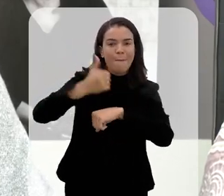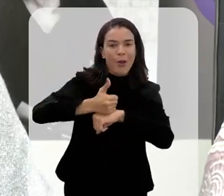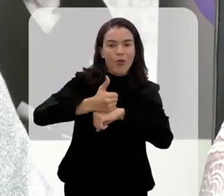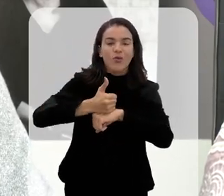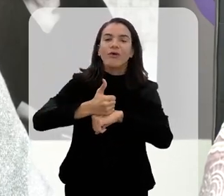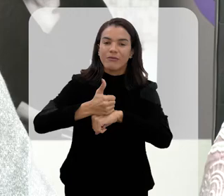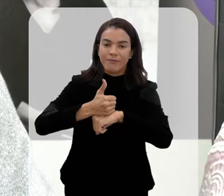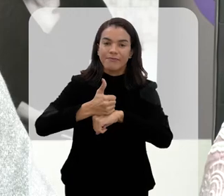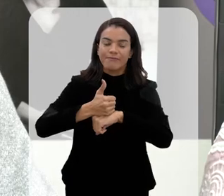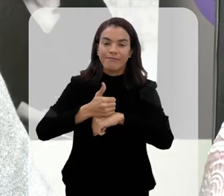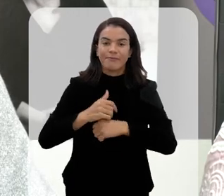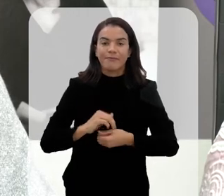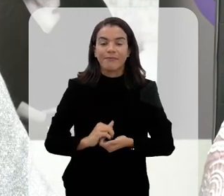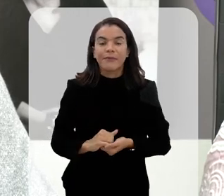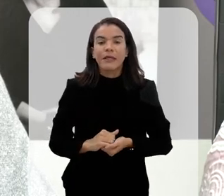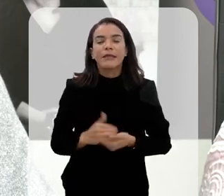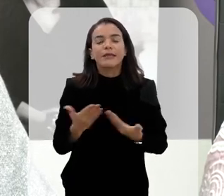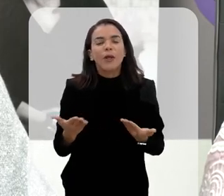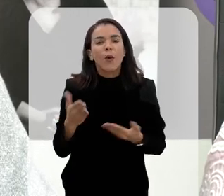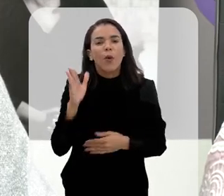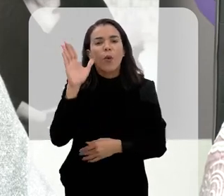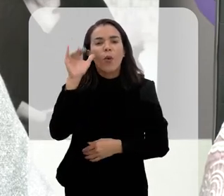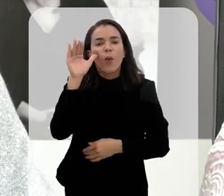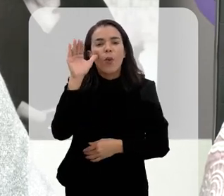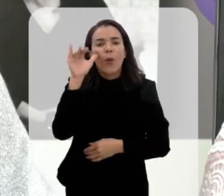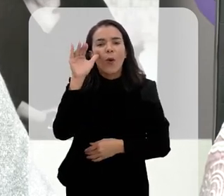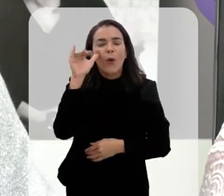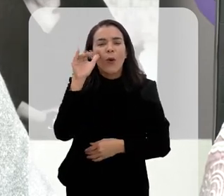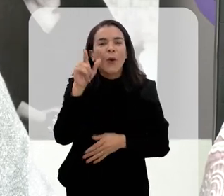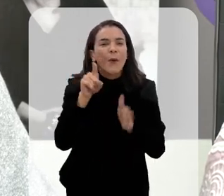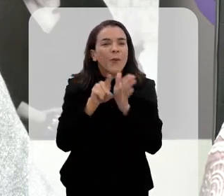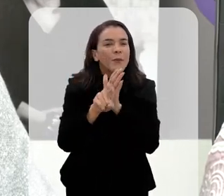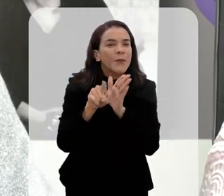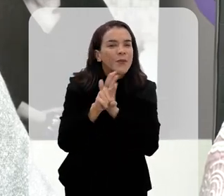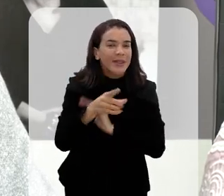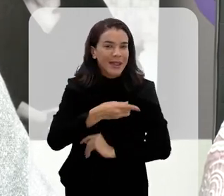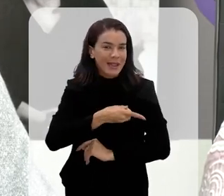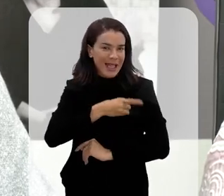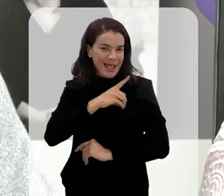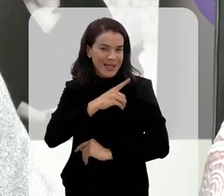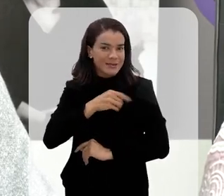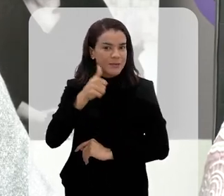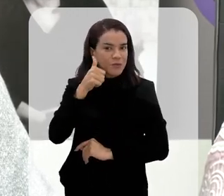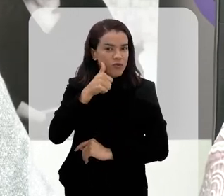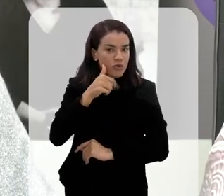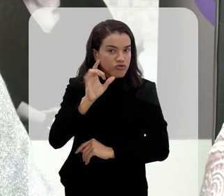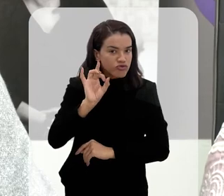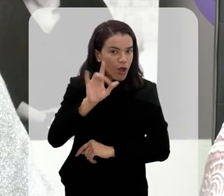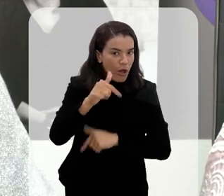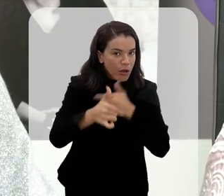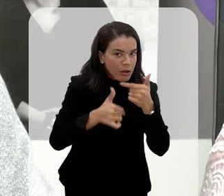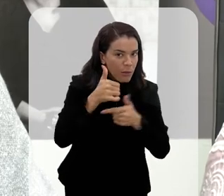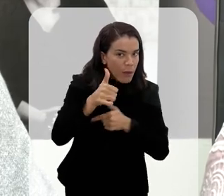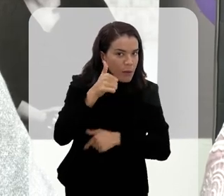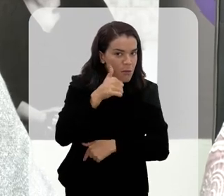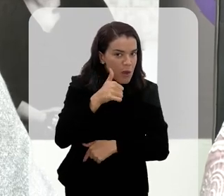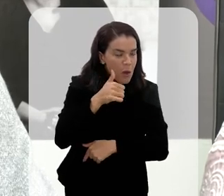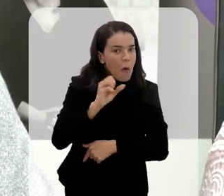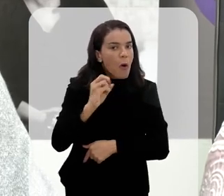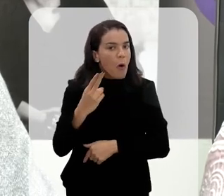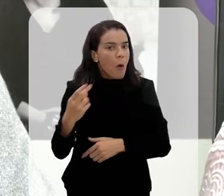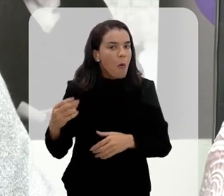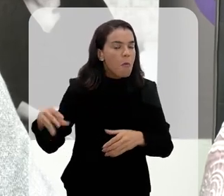né? E de forma inédita. Uma curiosidade. Inédita. Nas DEANs, só trabalham mulheres